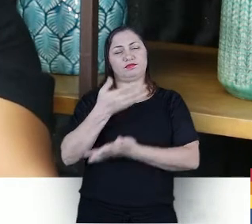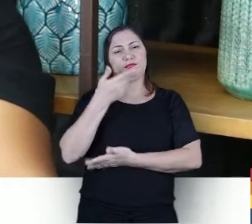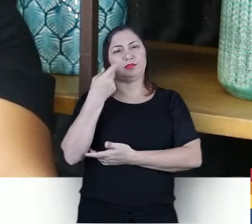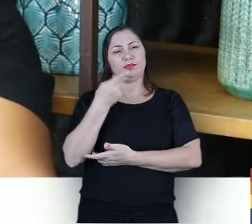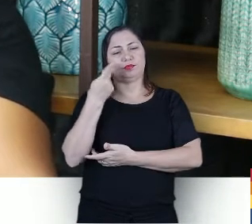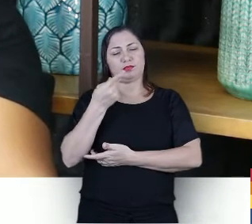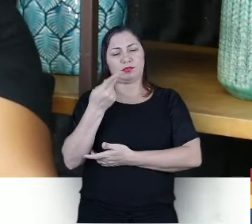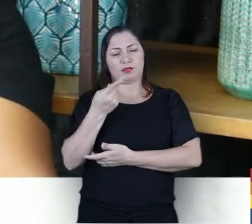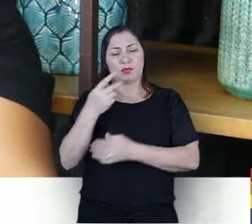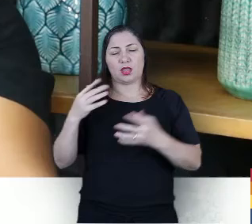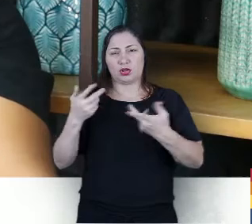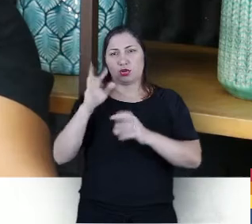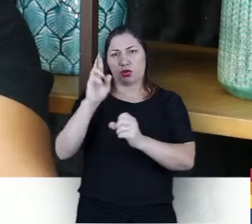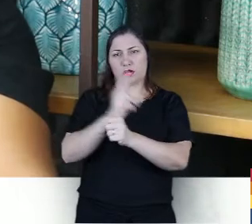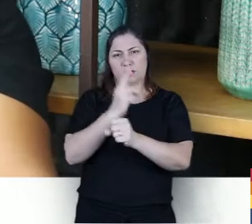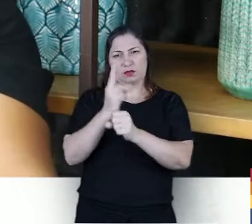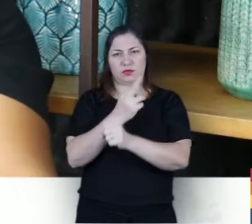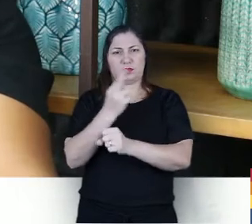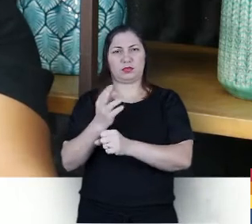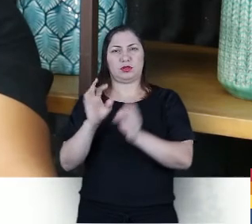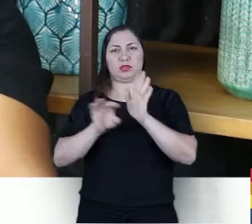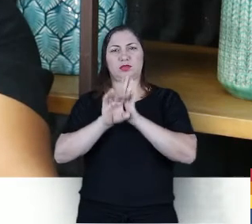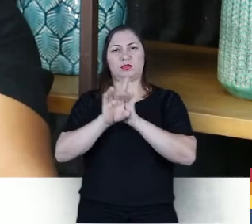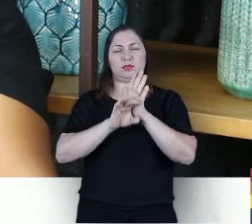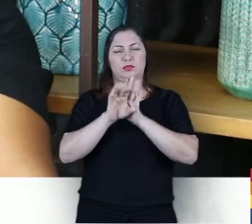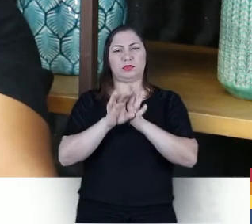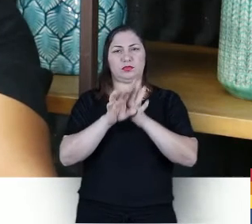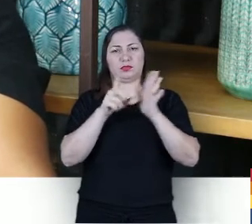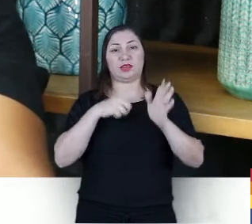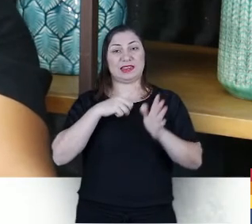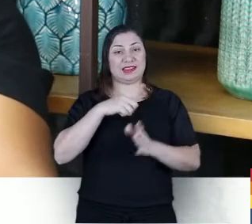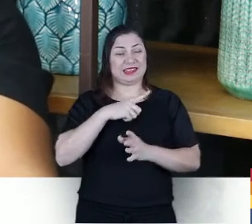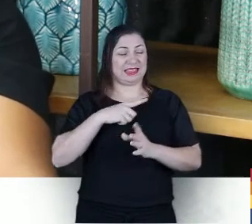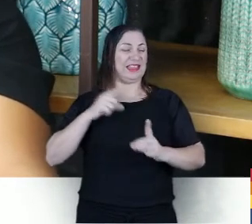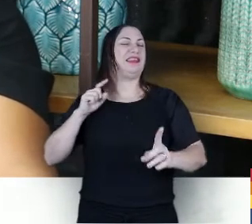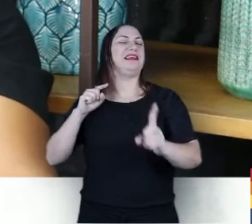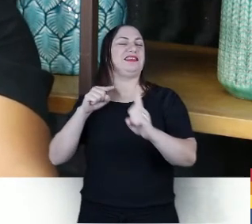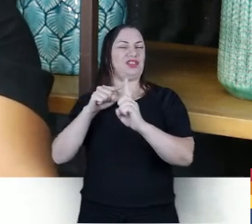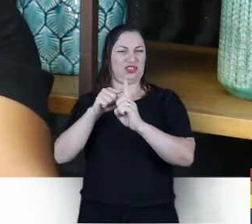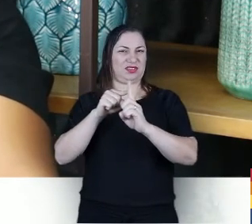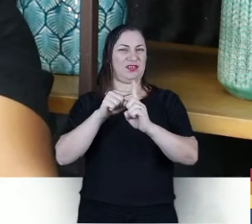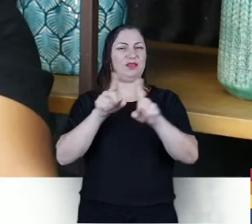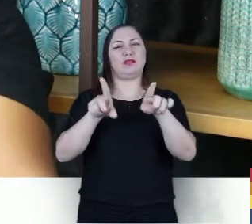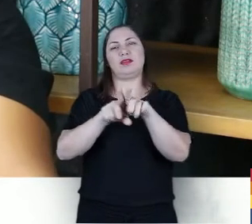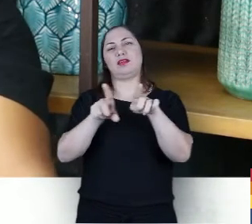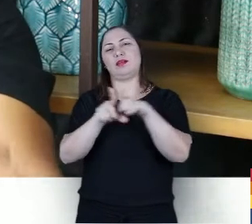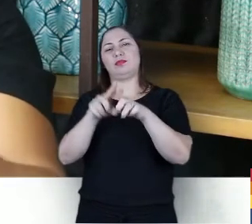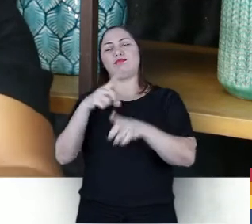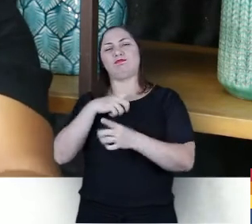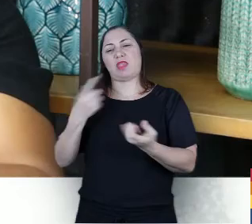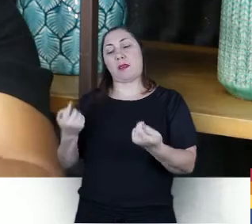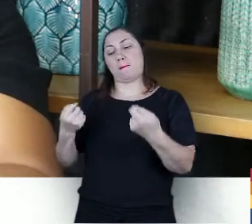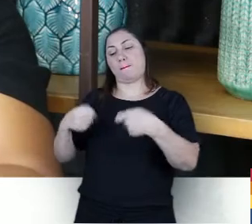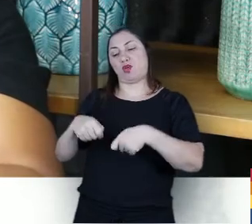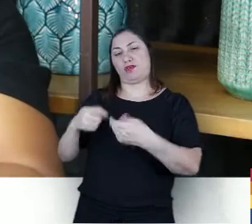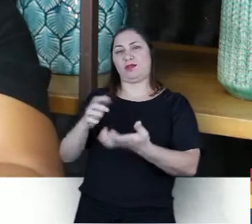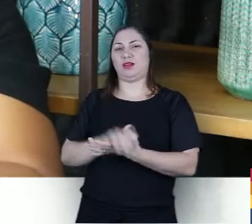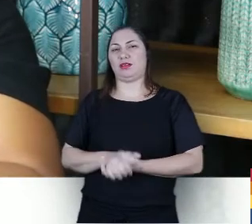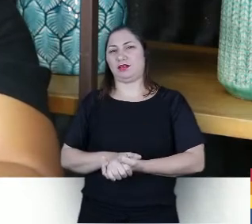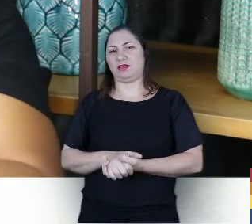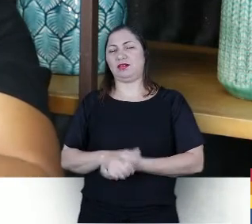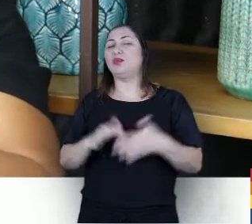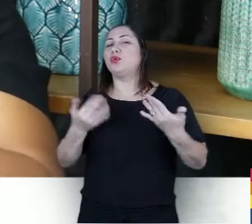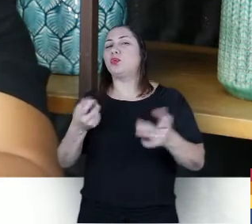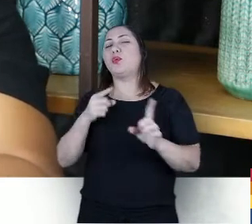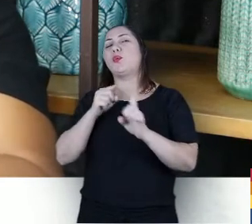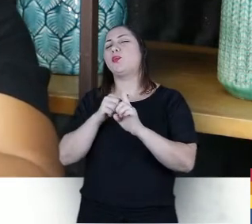mais indireta, né? E como eu destaquei no começo da minha fala, toda a reformulação